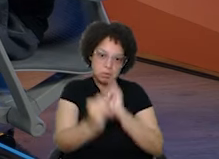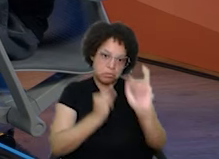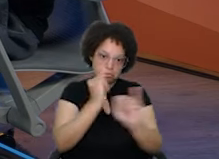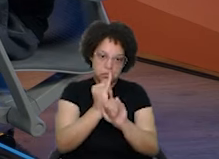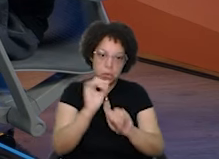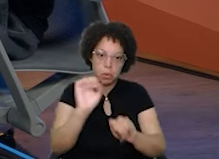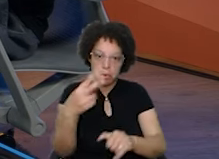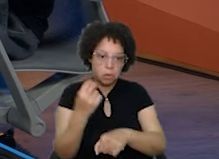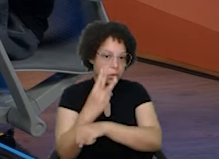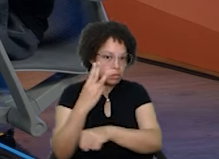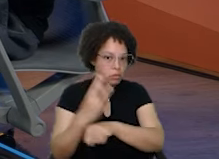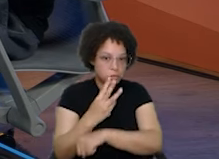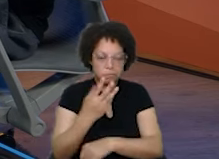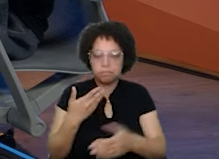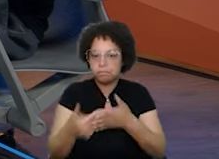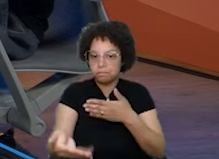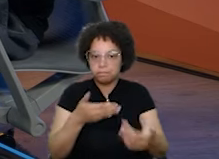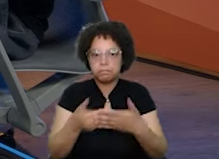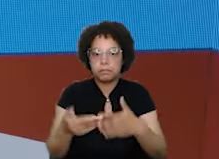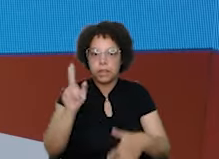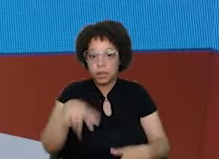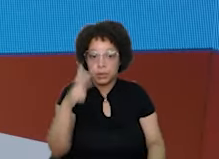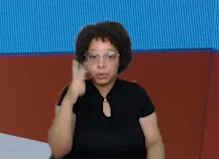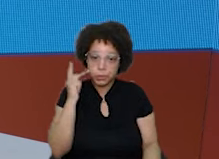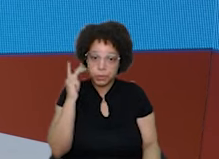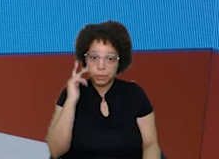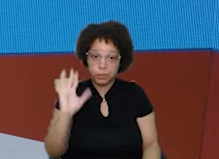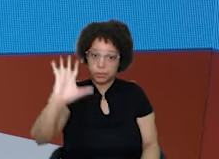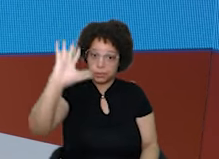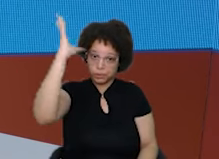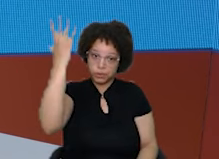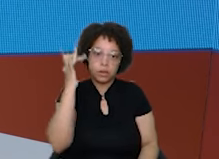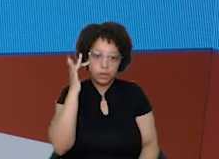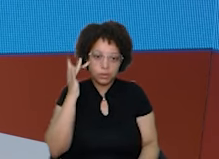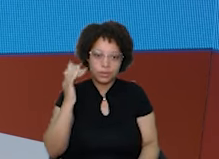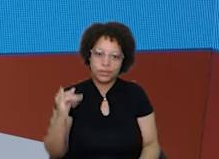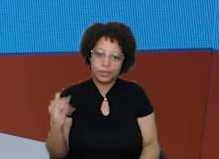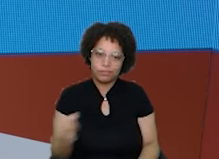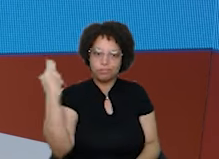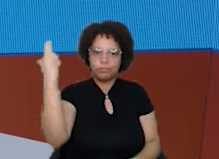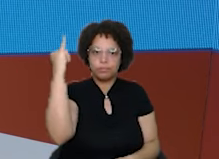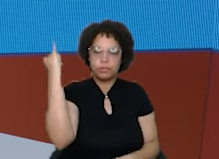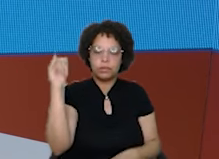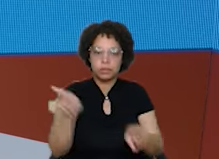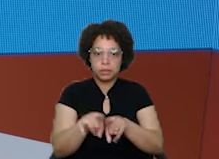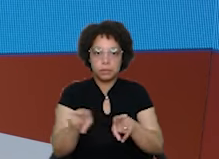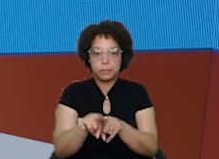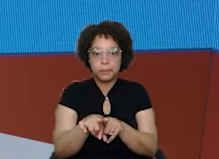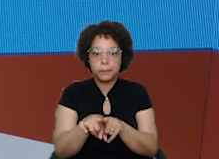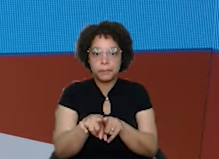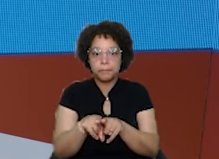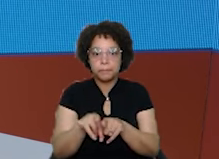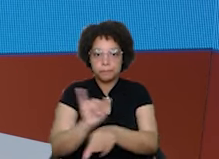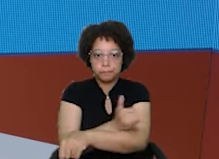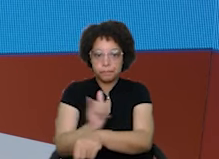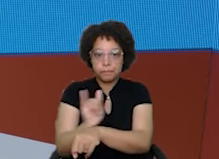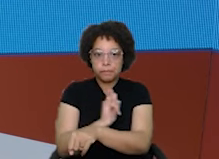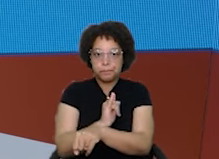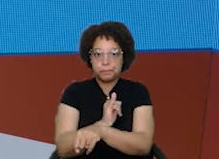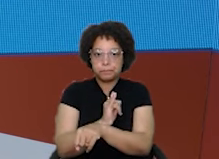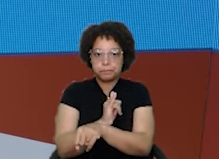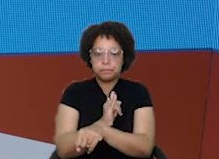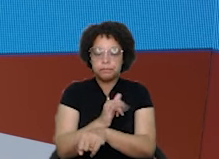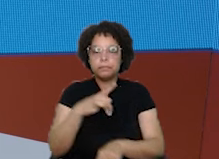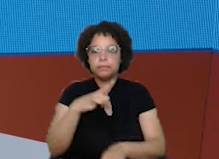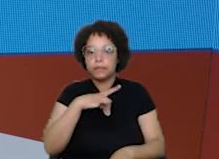WhatsApp né é muito comum acontecer e isso acho que é um ponto também que vale destacar em relação à estratégia ter